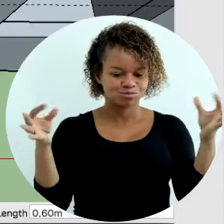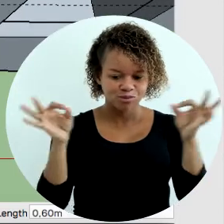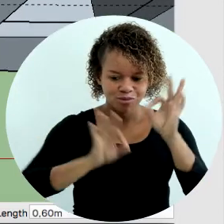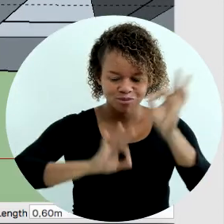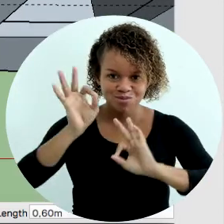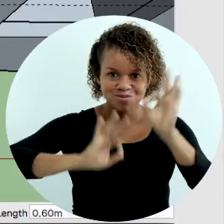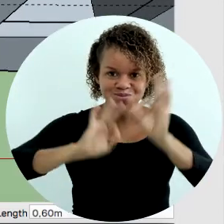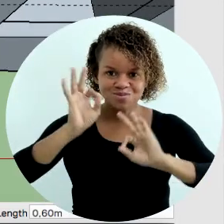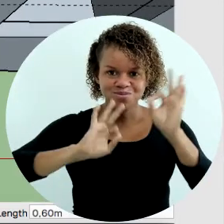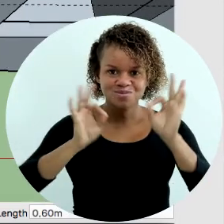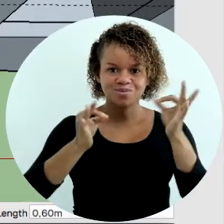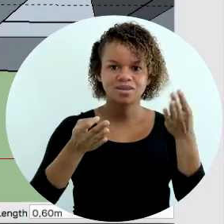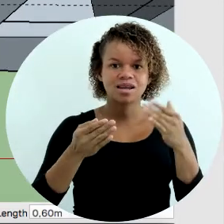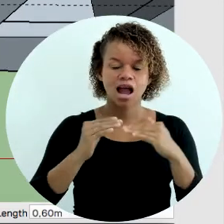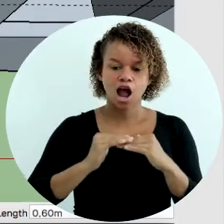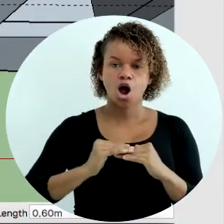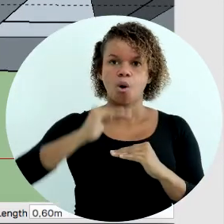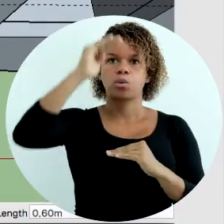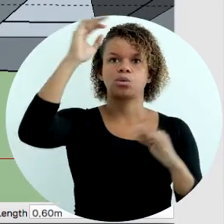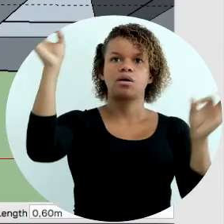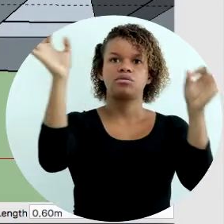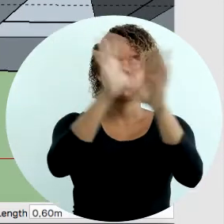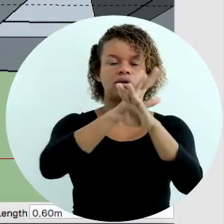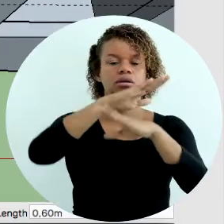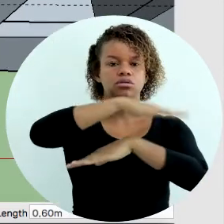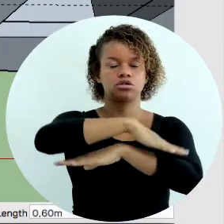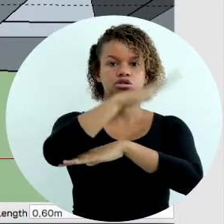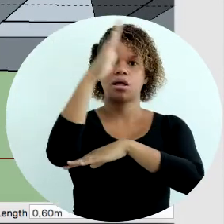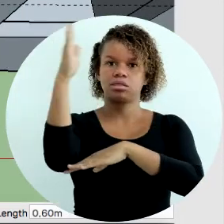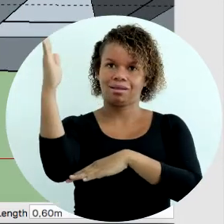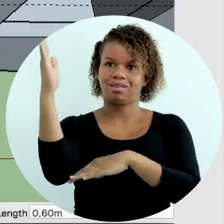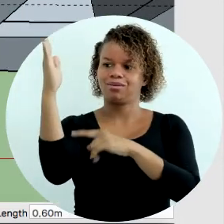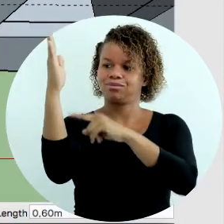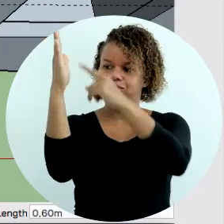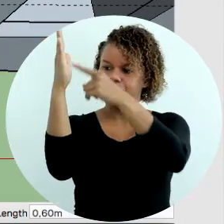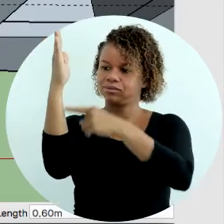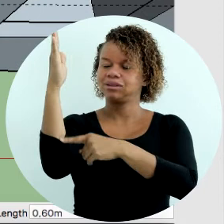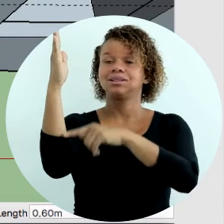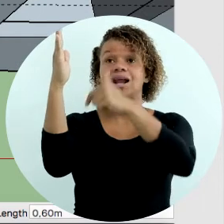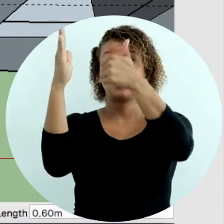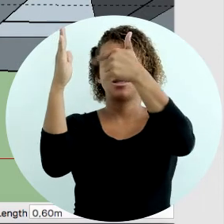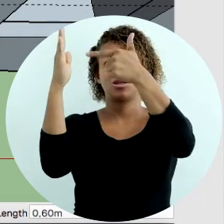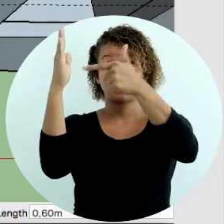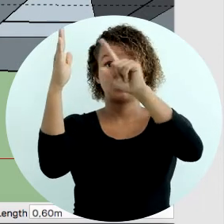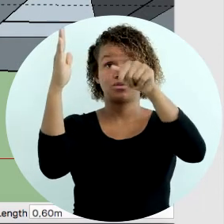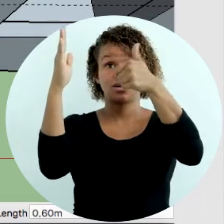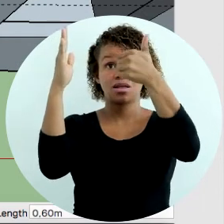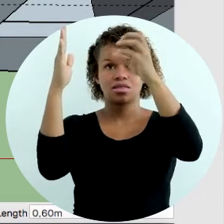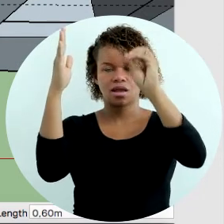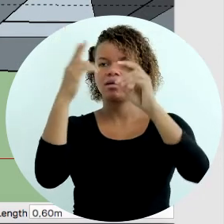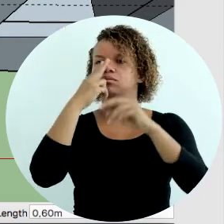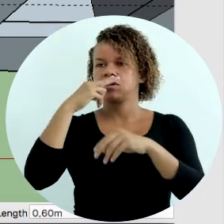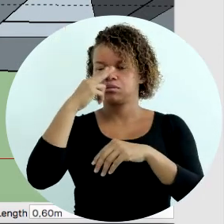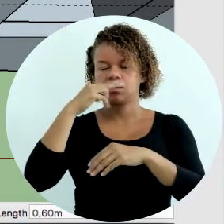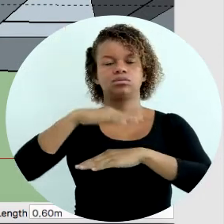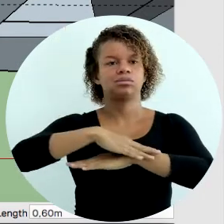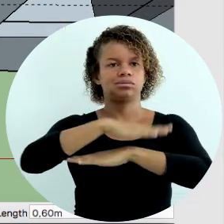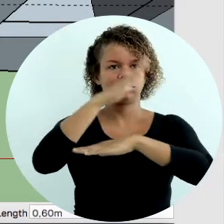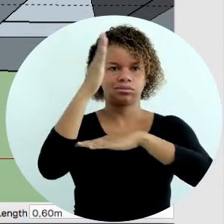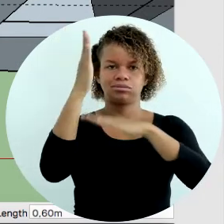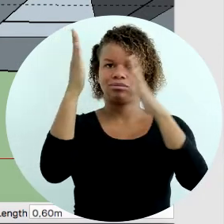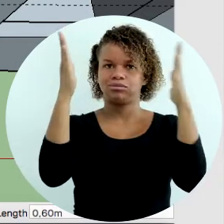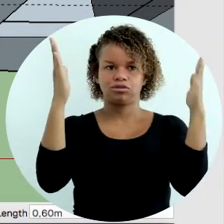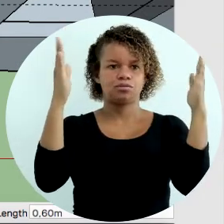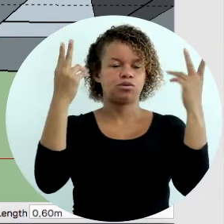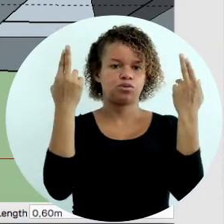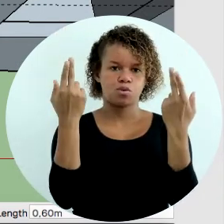E agora eu vou definir a altura final dessa janela, que será de 2,10, na mesma altura da